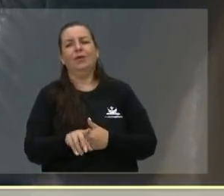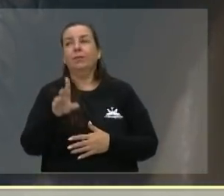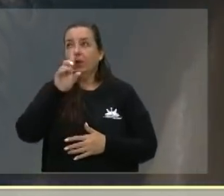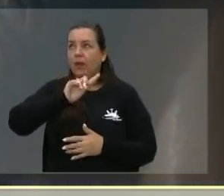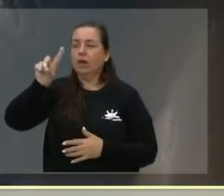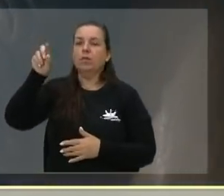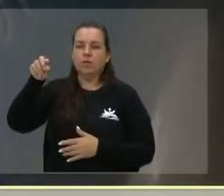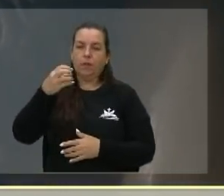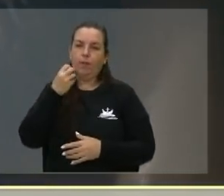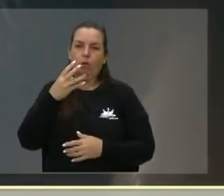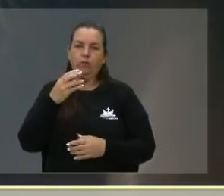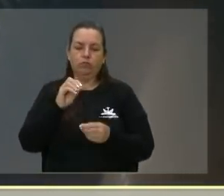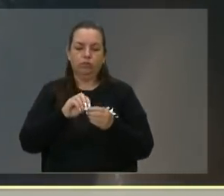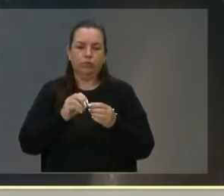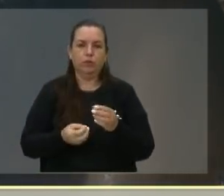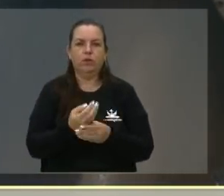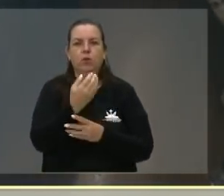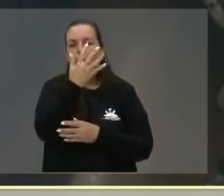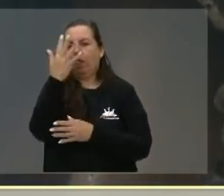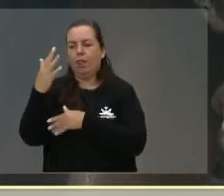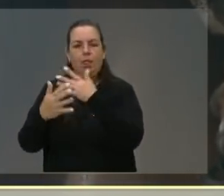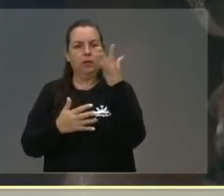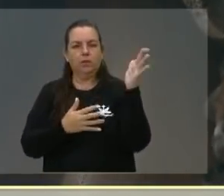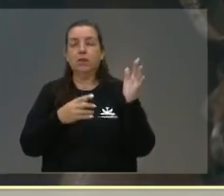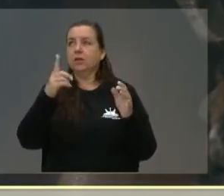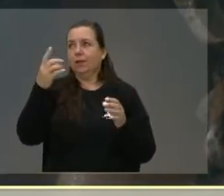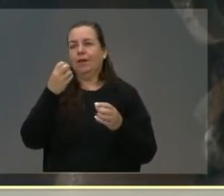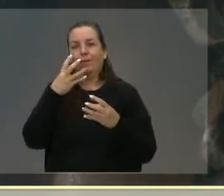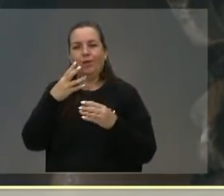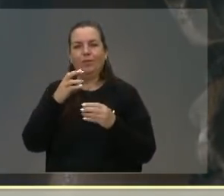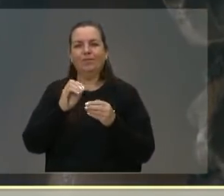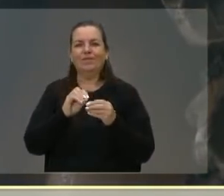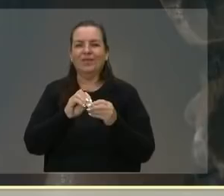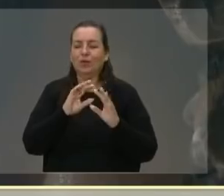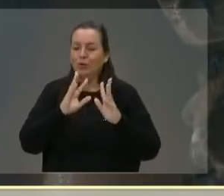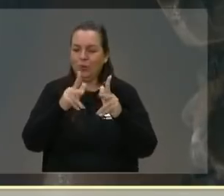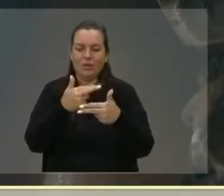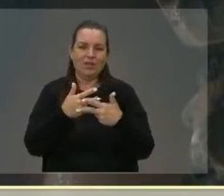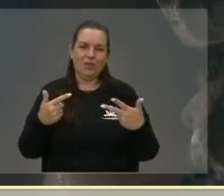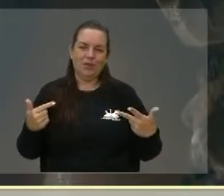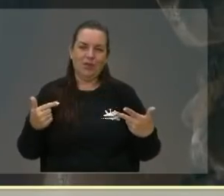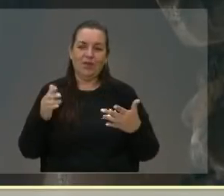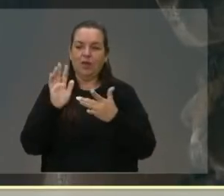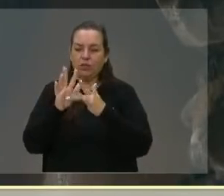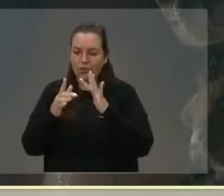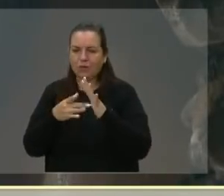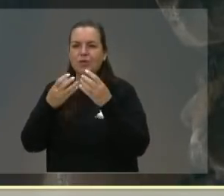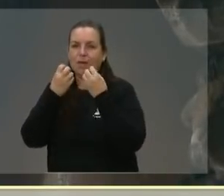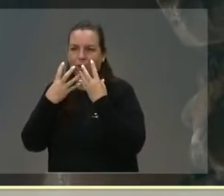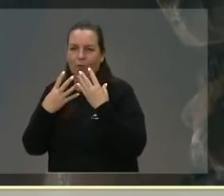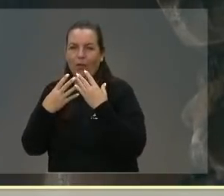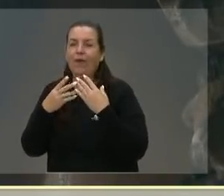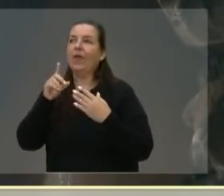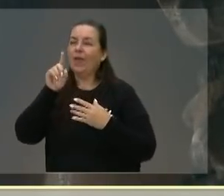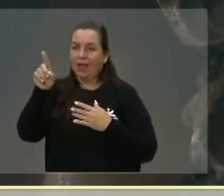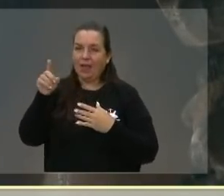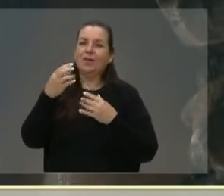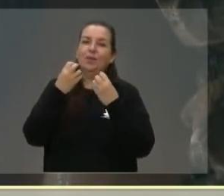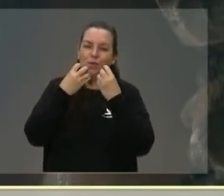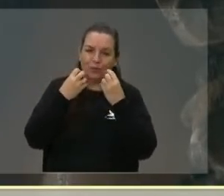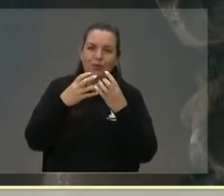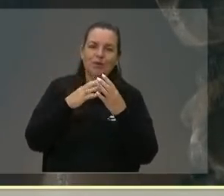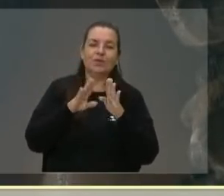criou a natureza deus é benigno criou a natureza jesus é benigno jesus é